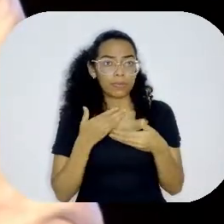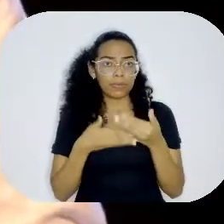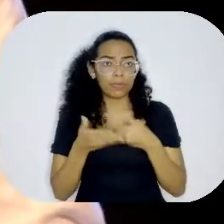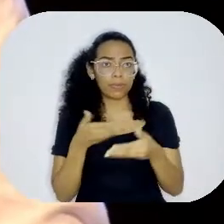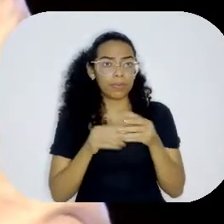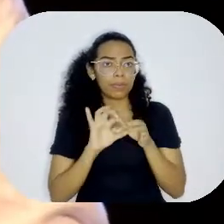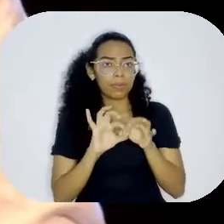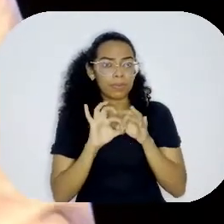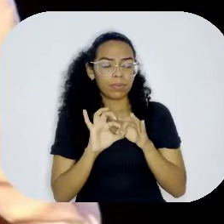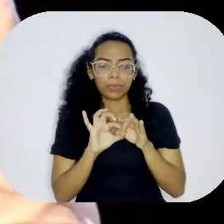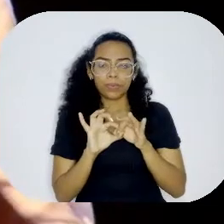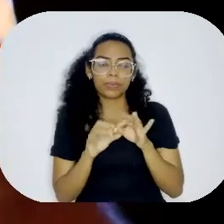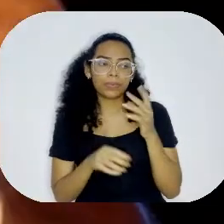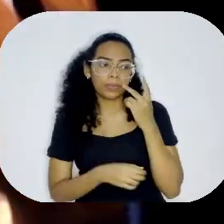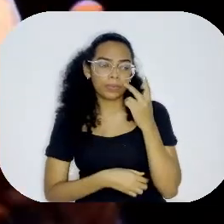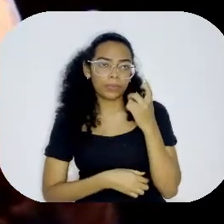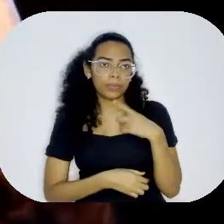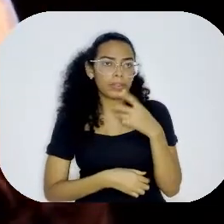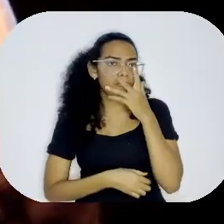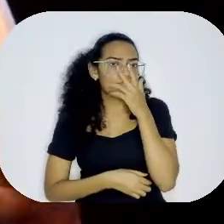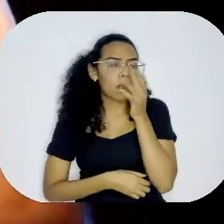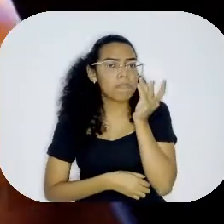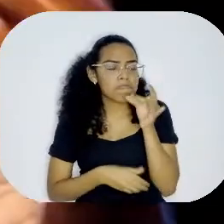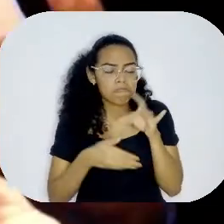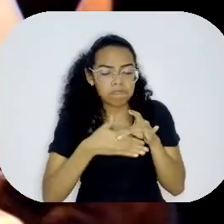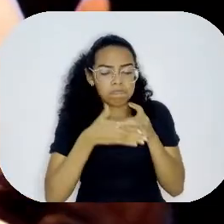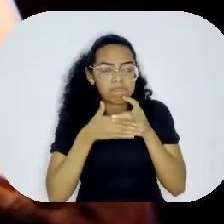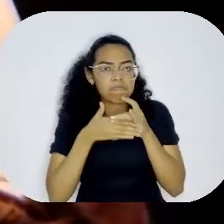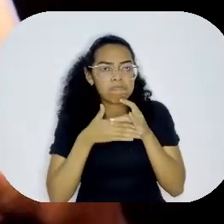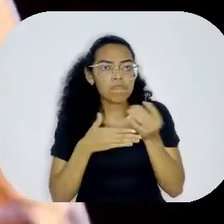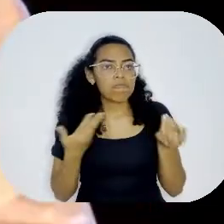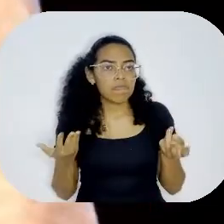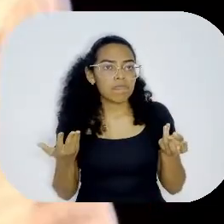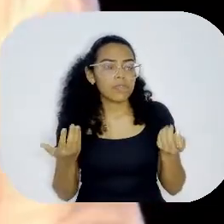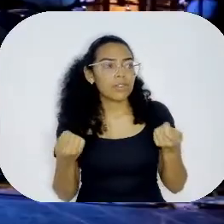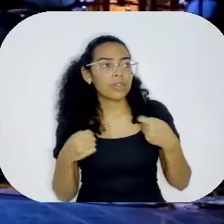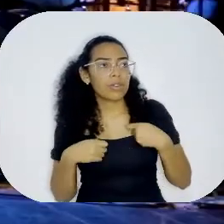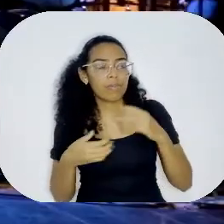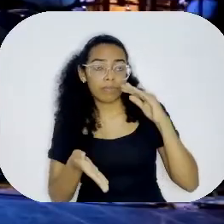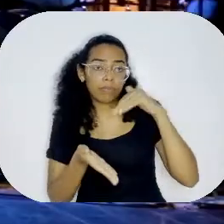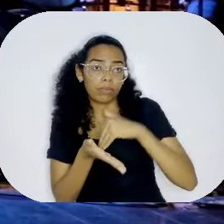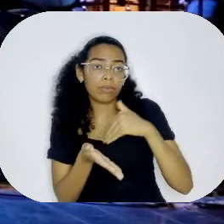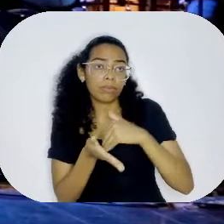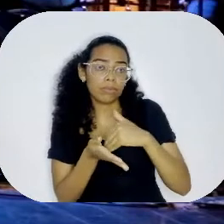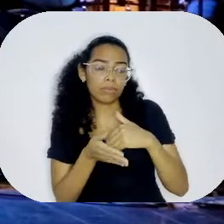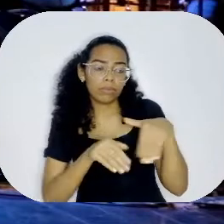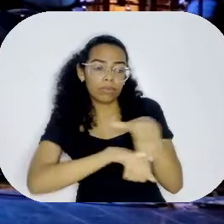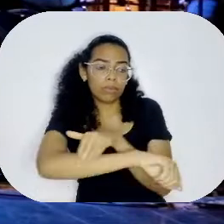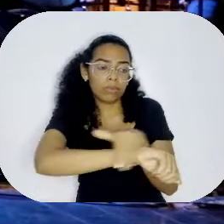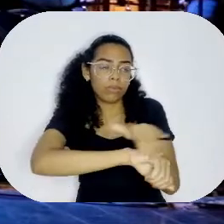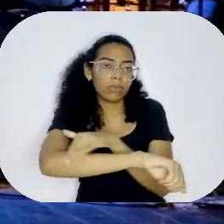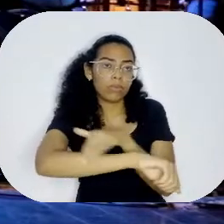relação afetiva de um fortalezense com a sua cidade, quase carnal. E ele vem lá no último